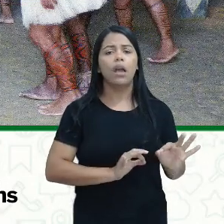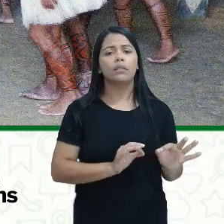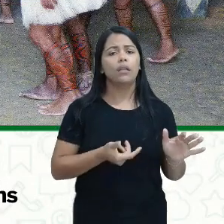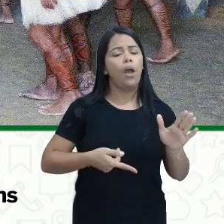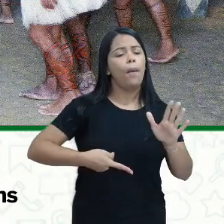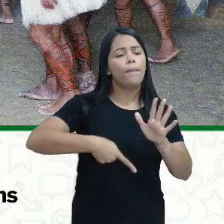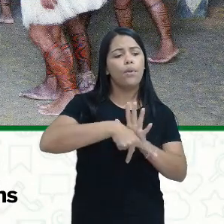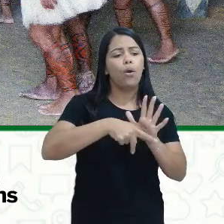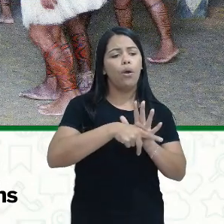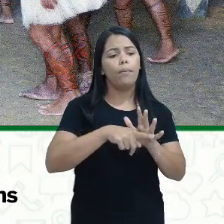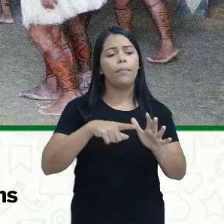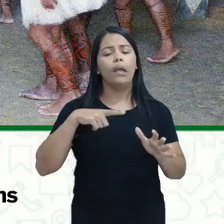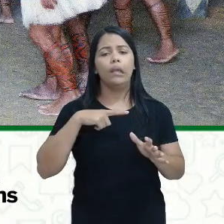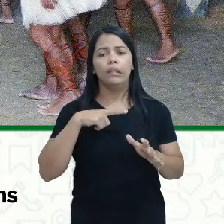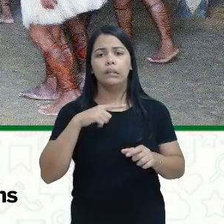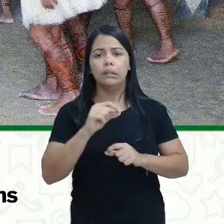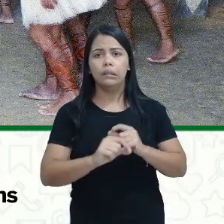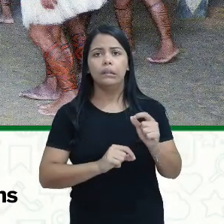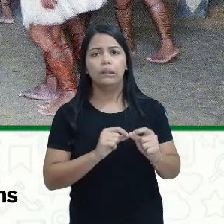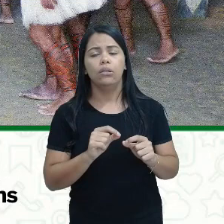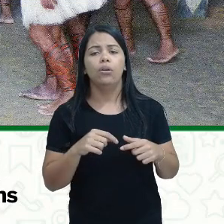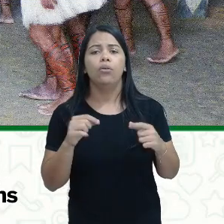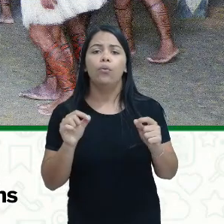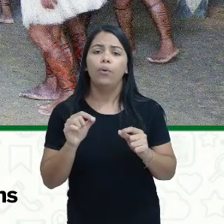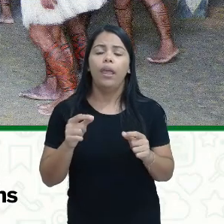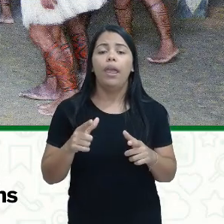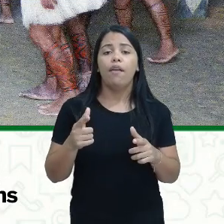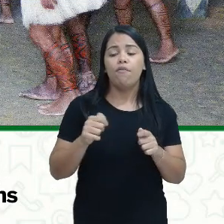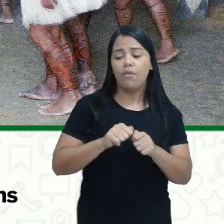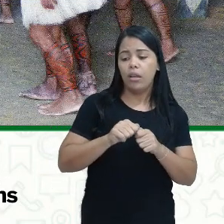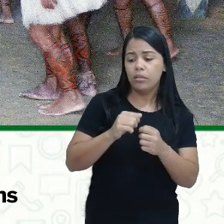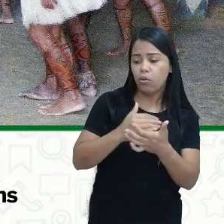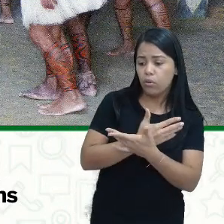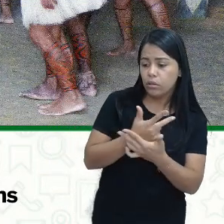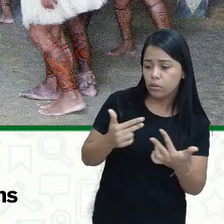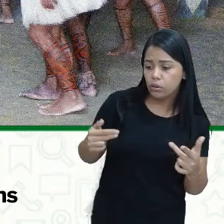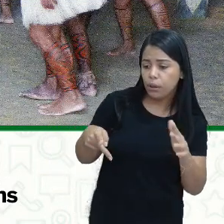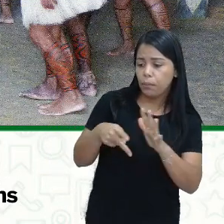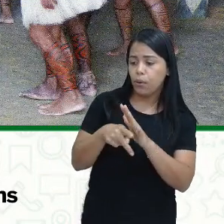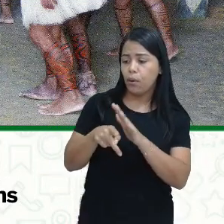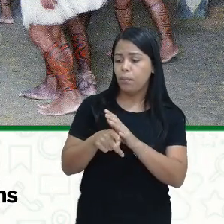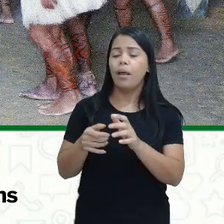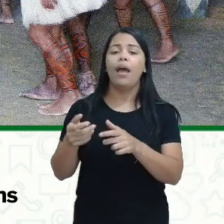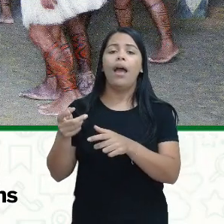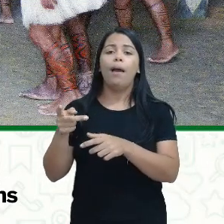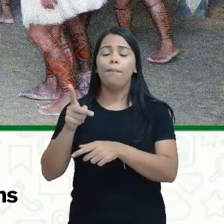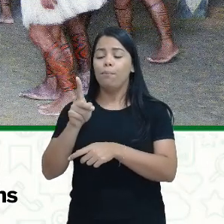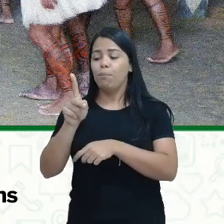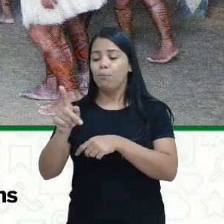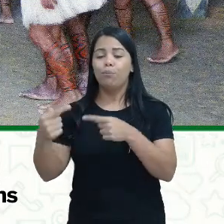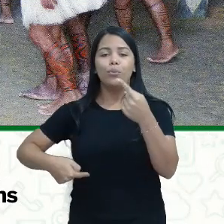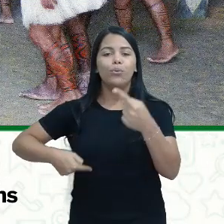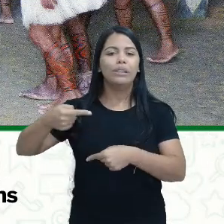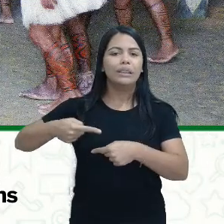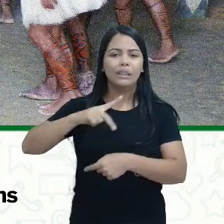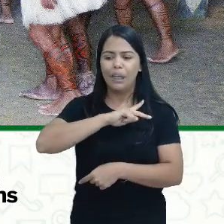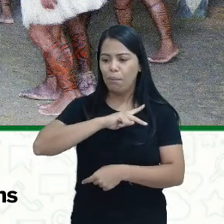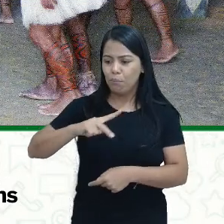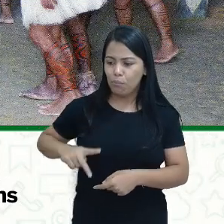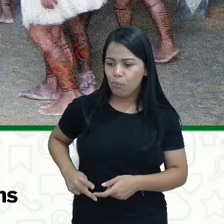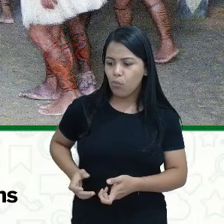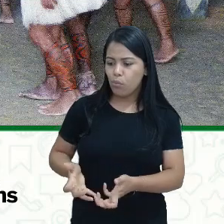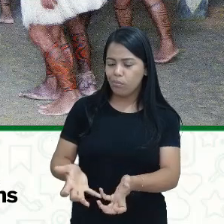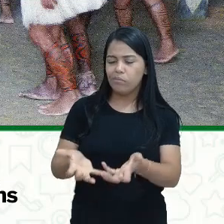com justificada desconfiança às aproximações dos agentes das políticas públicas, por mais